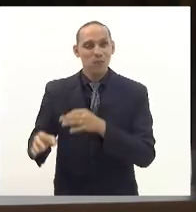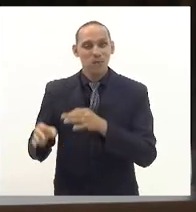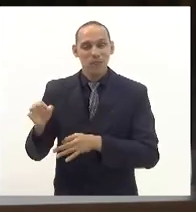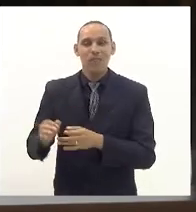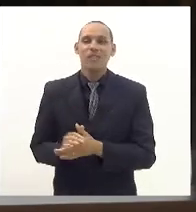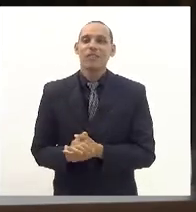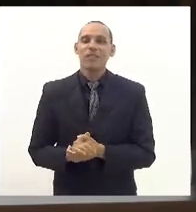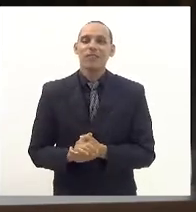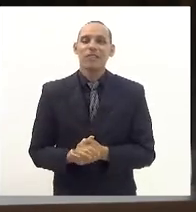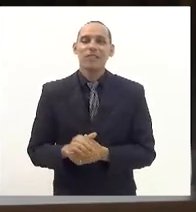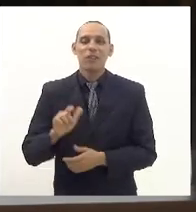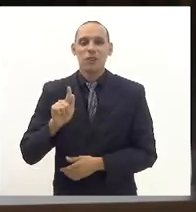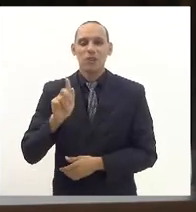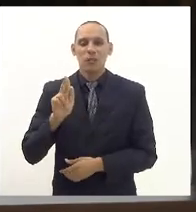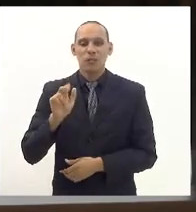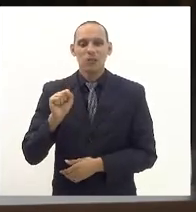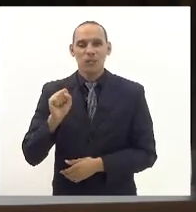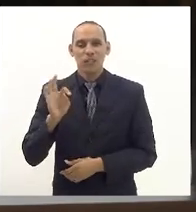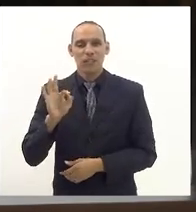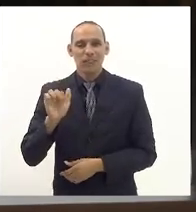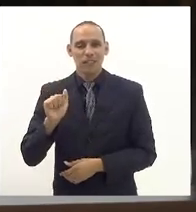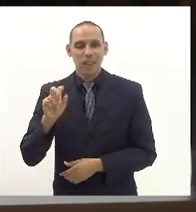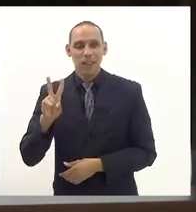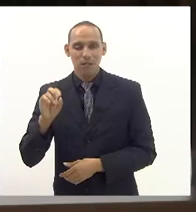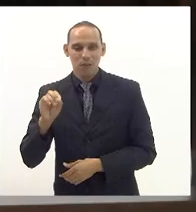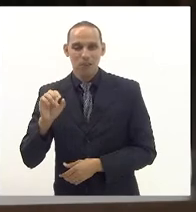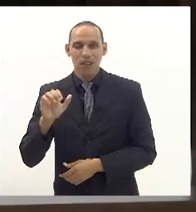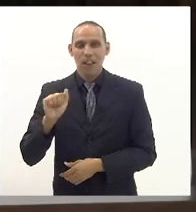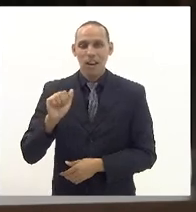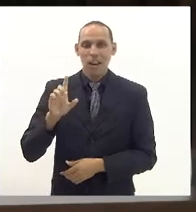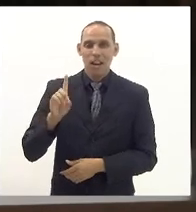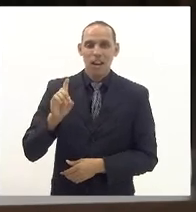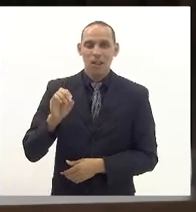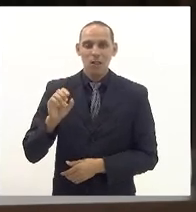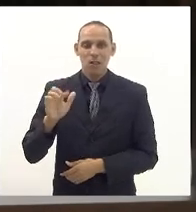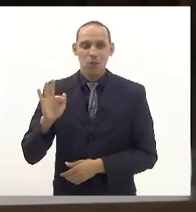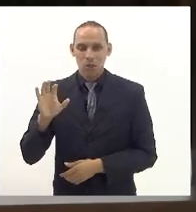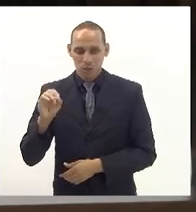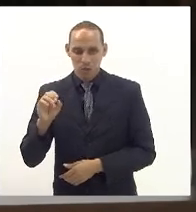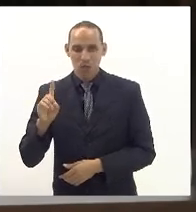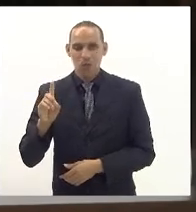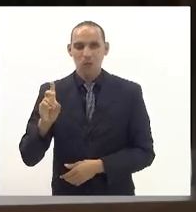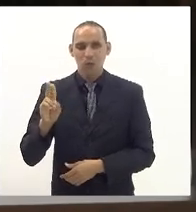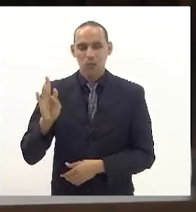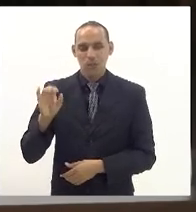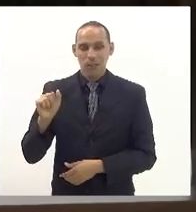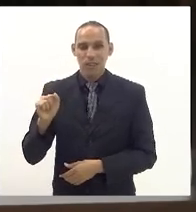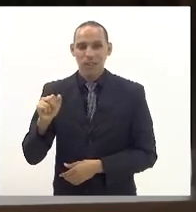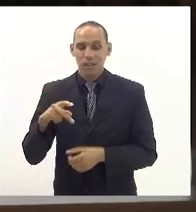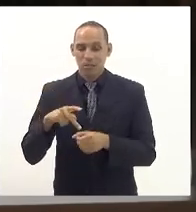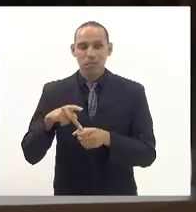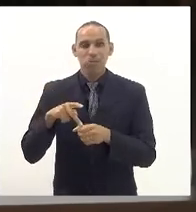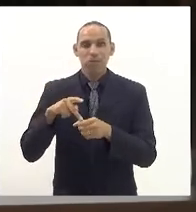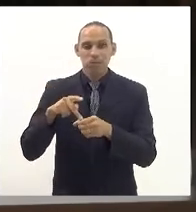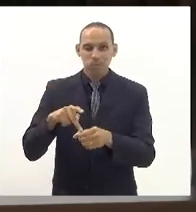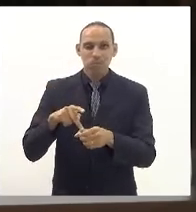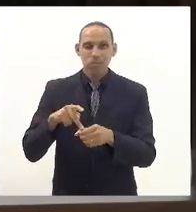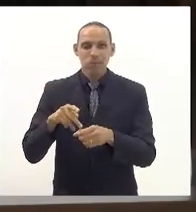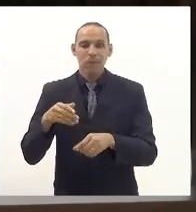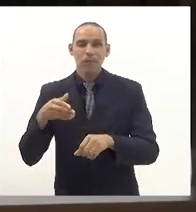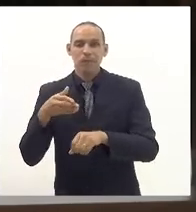Gustavo Adolfo Dutra e Gustavo ai sem ver o recentemente ao cargo de procurador e